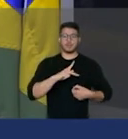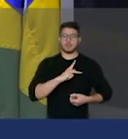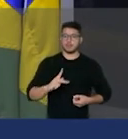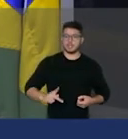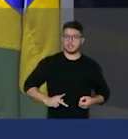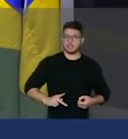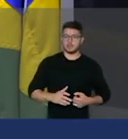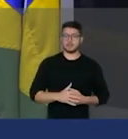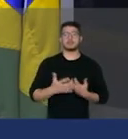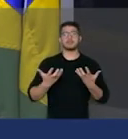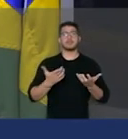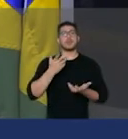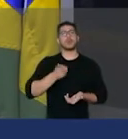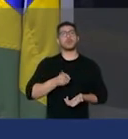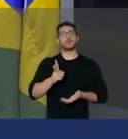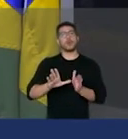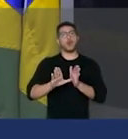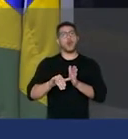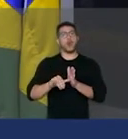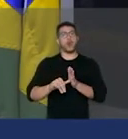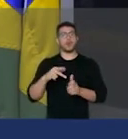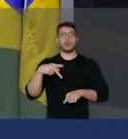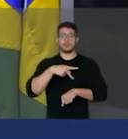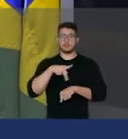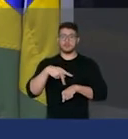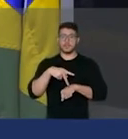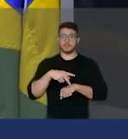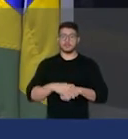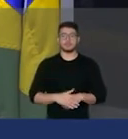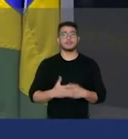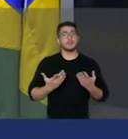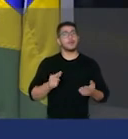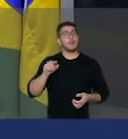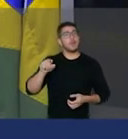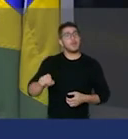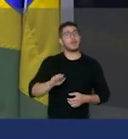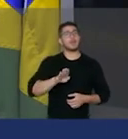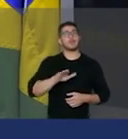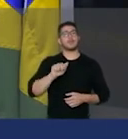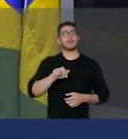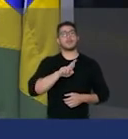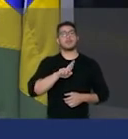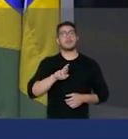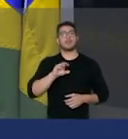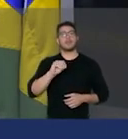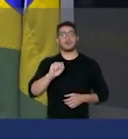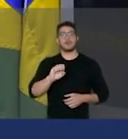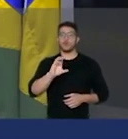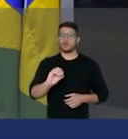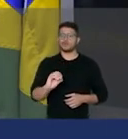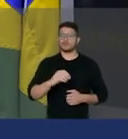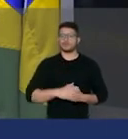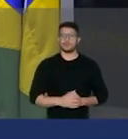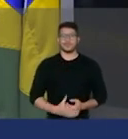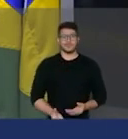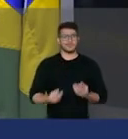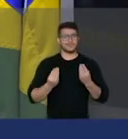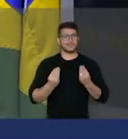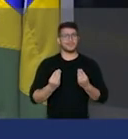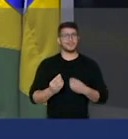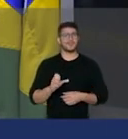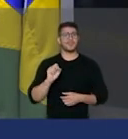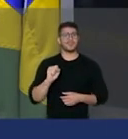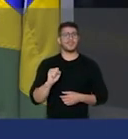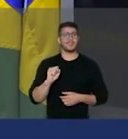o nosso país esse é Barroso o que se poderia esperar de uma Suprema corte que